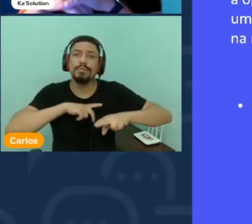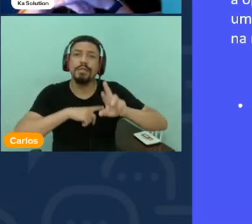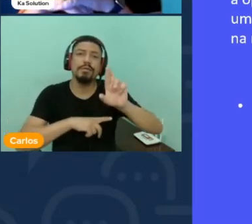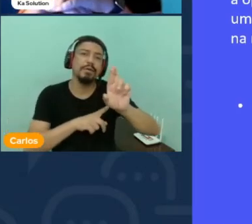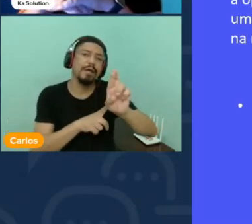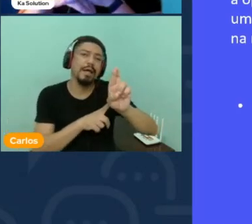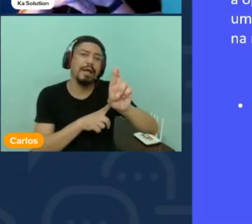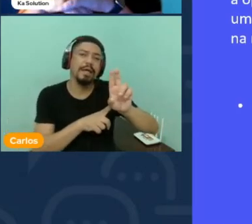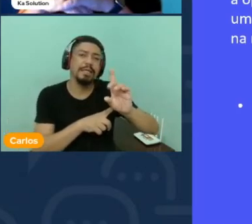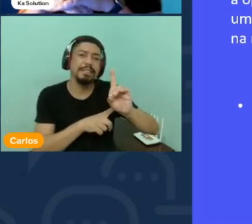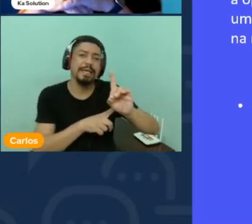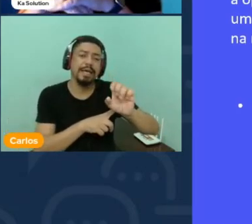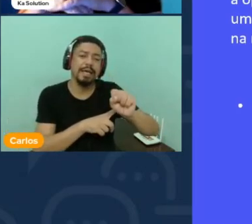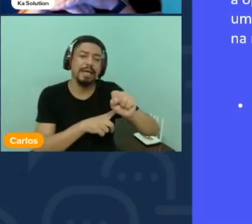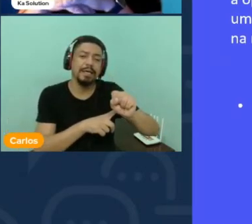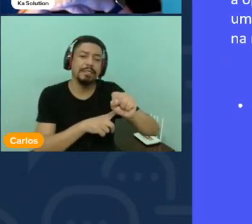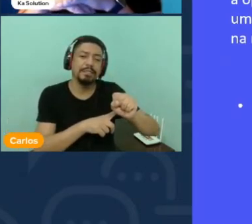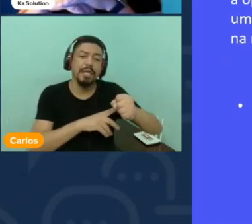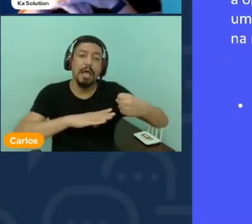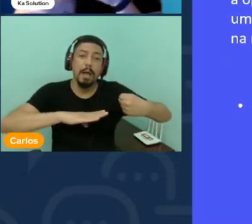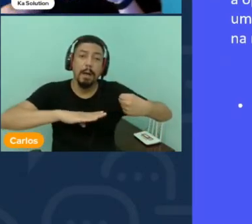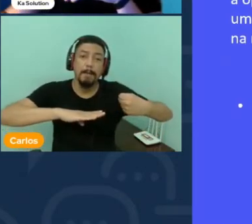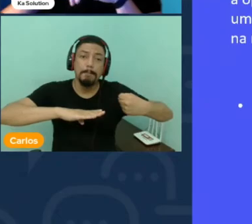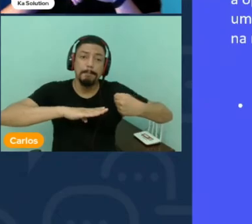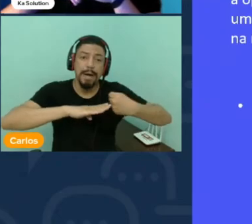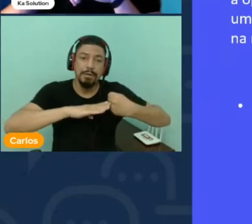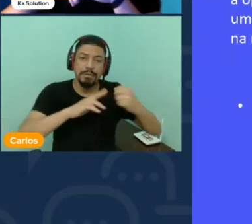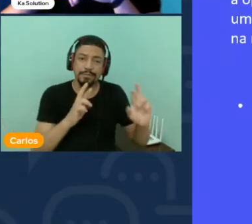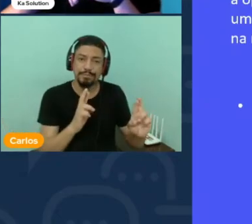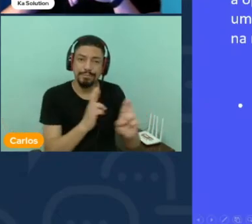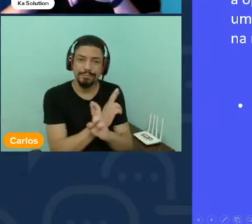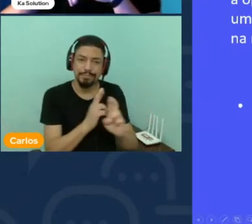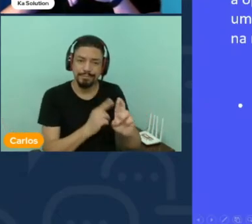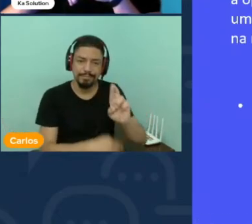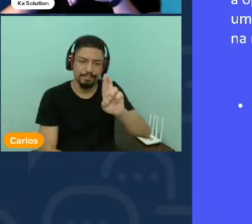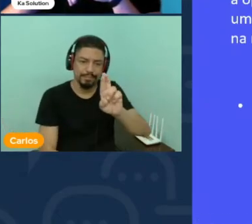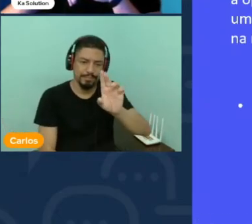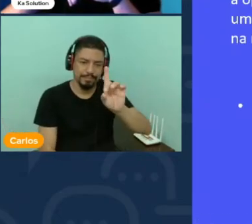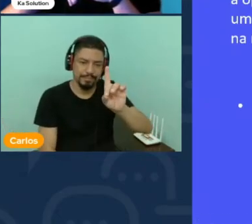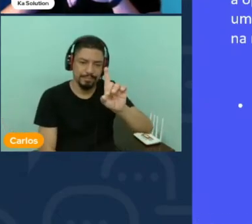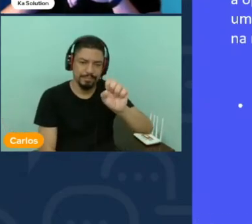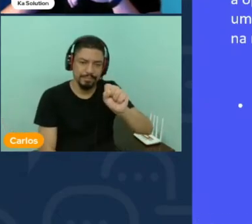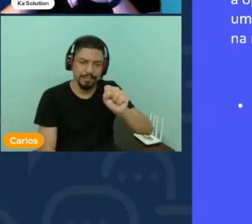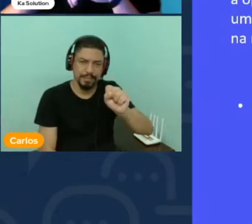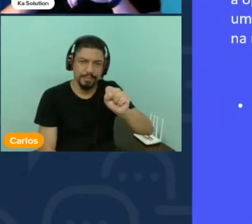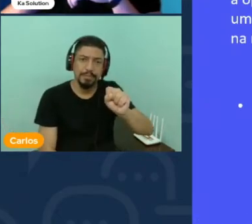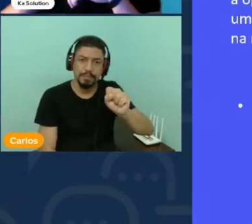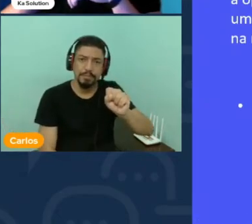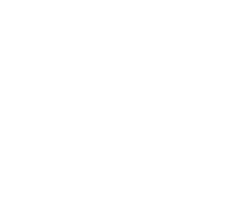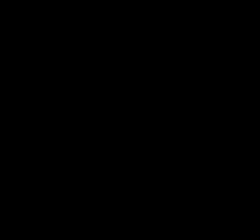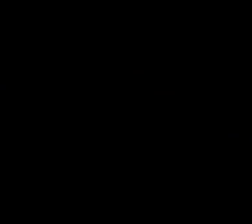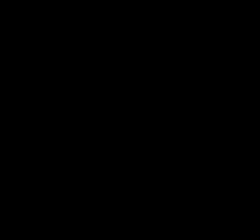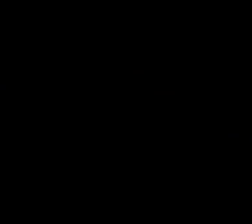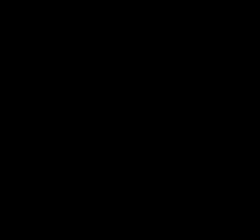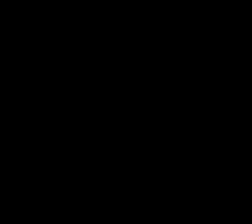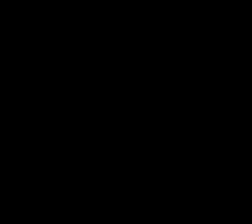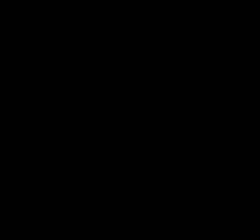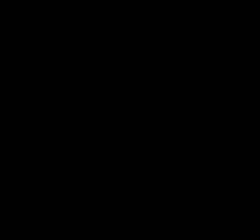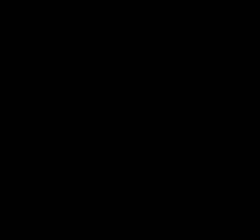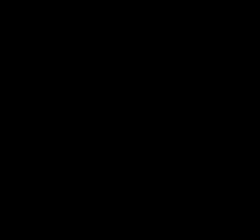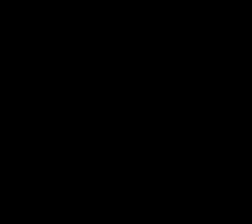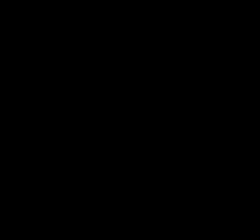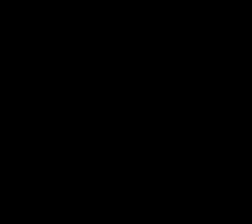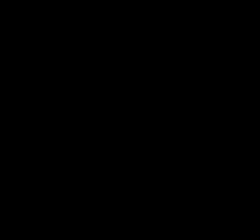Relational Database Service, ou o Amazon RDS. O Amazon RDS é um serviço